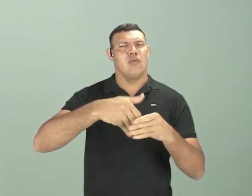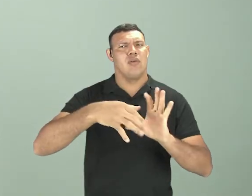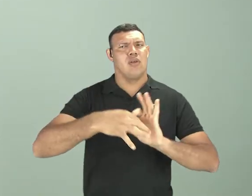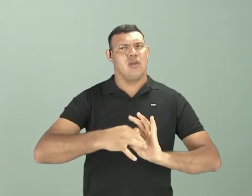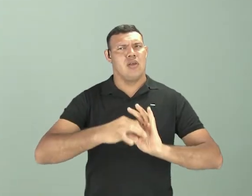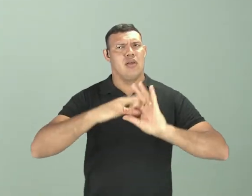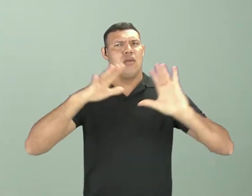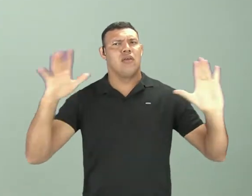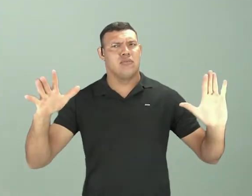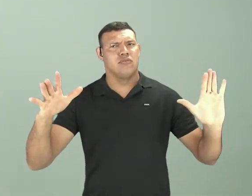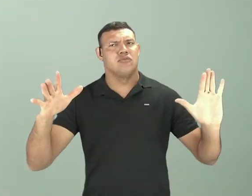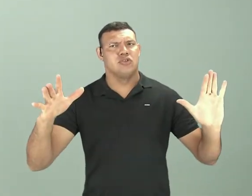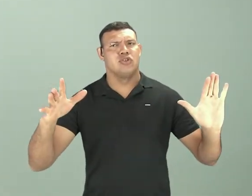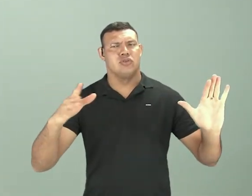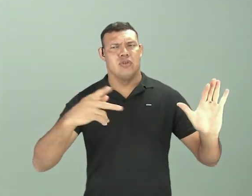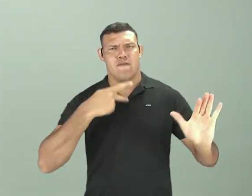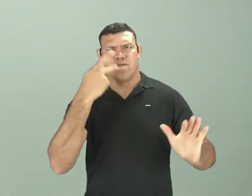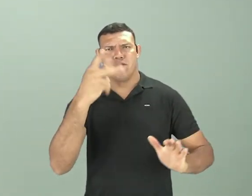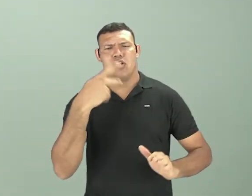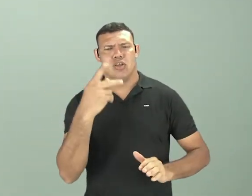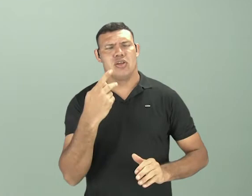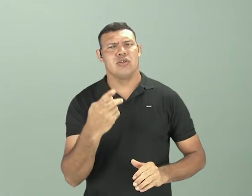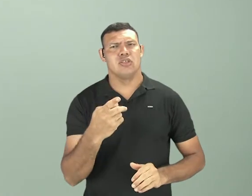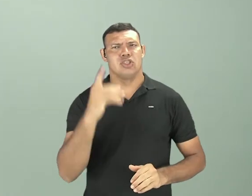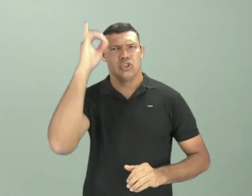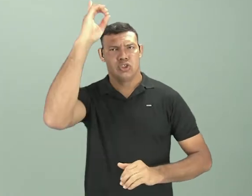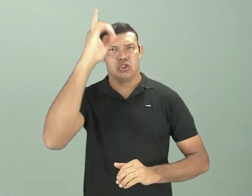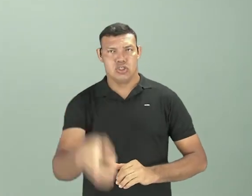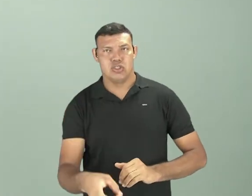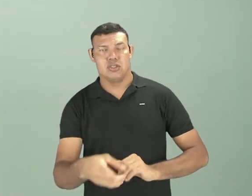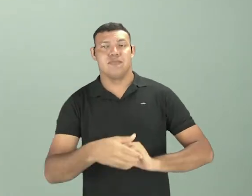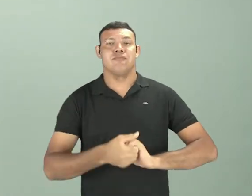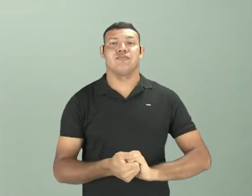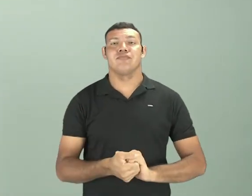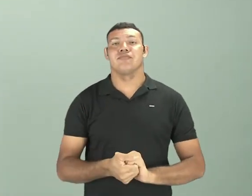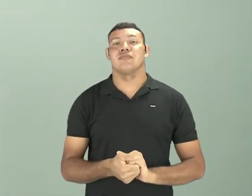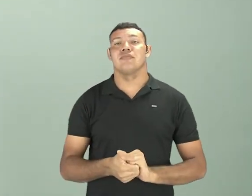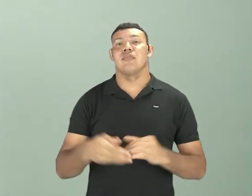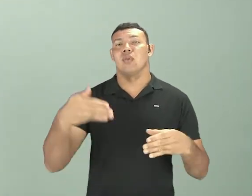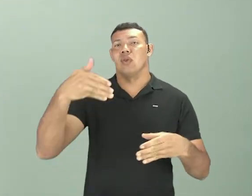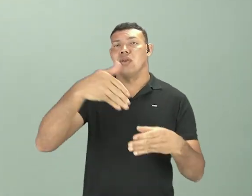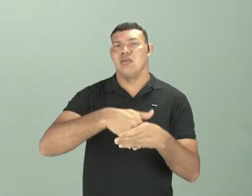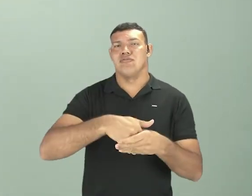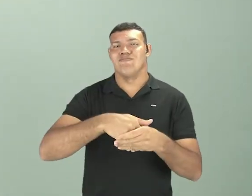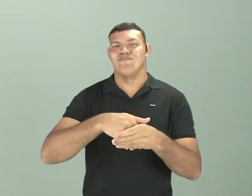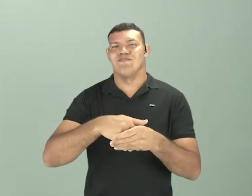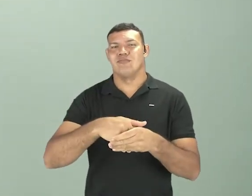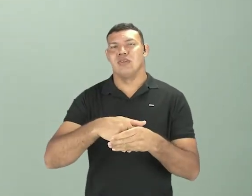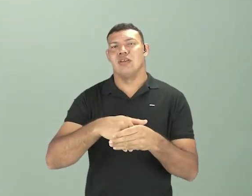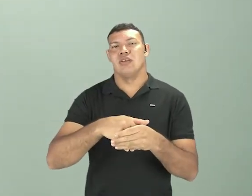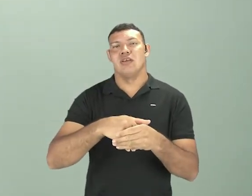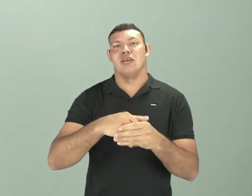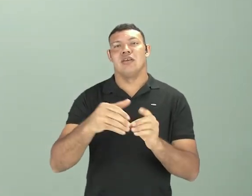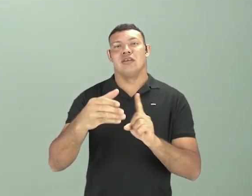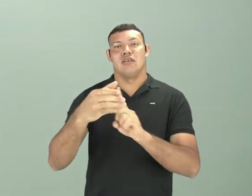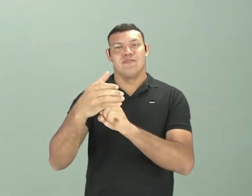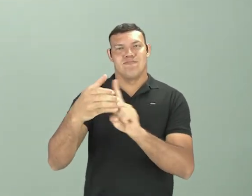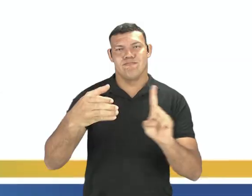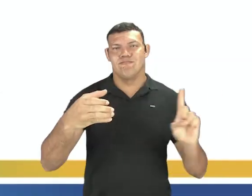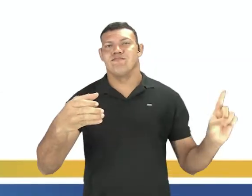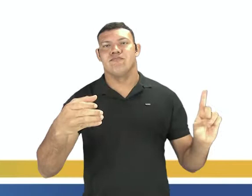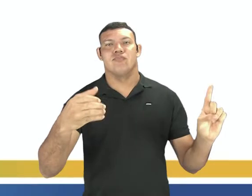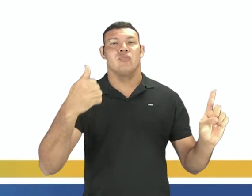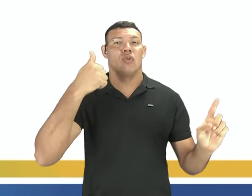aberto, você vota e diz na hora em quem você está votando. E aí nesse voto nós temos a exclusão de mulheres, analfabetos, mendigos,